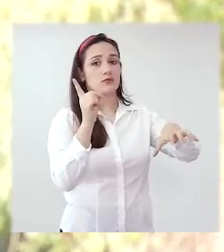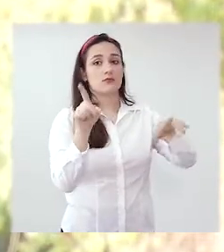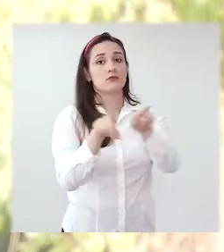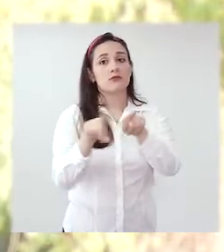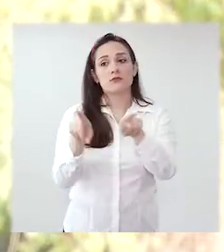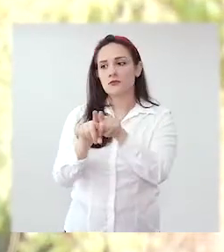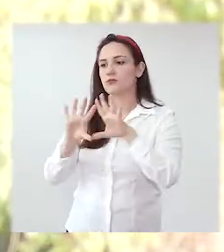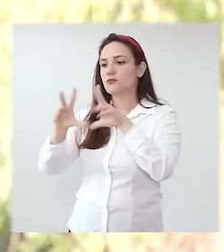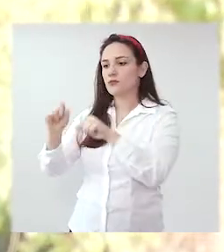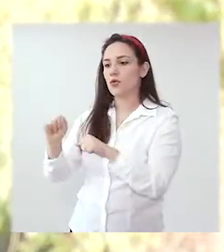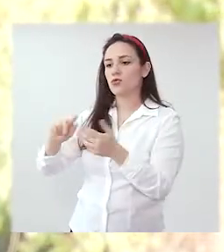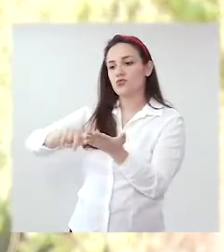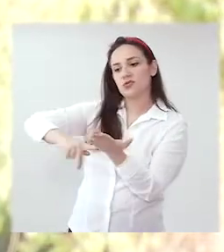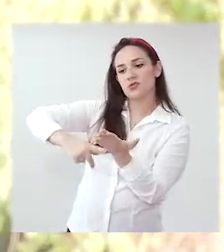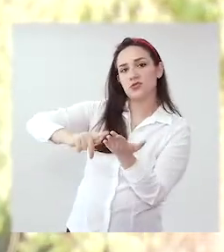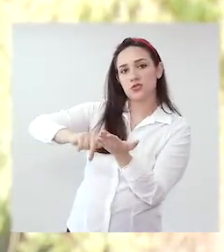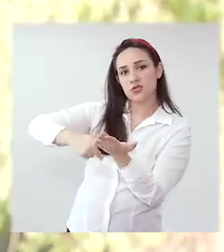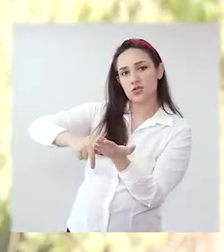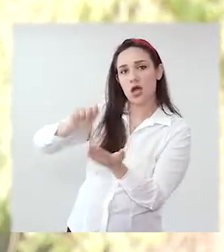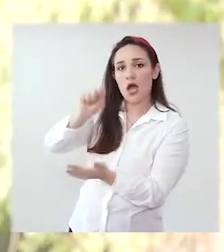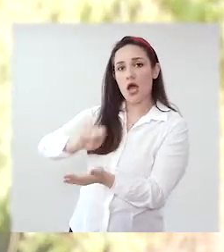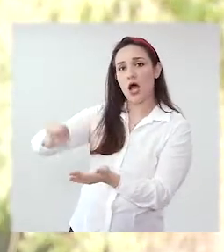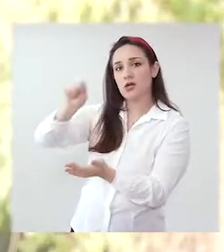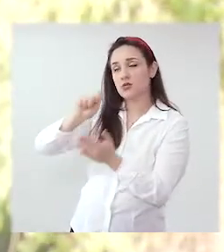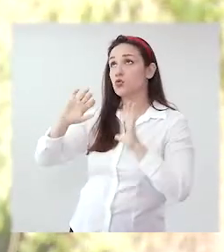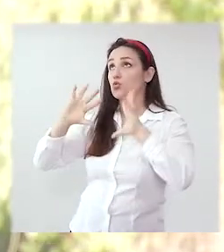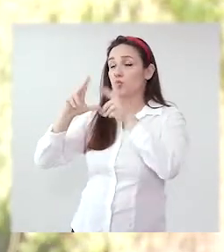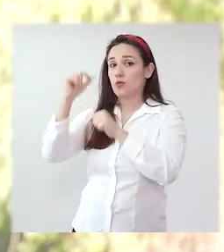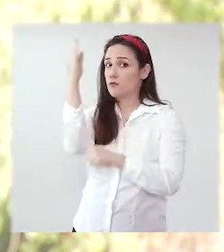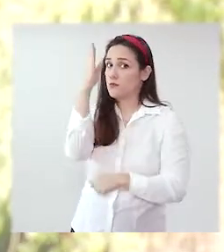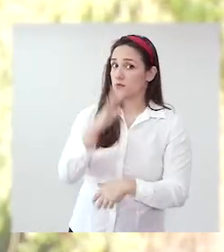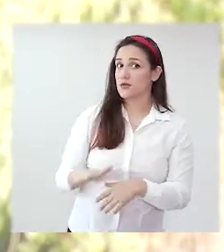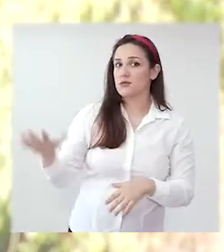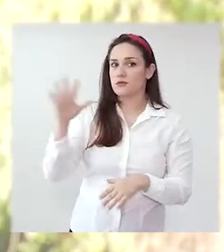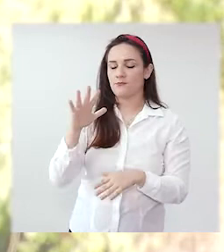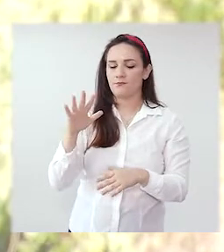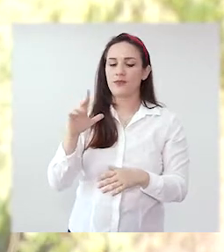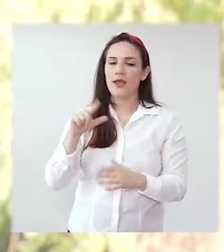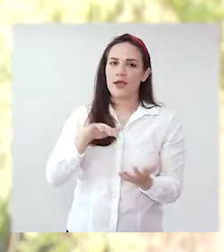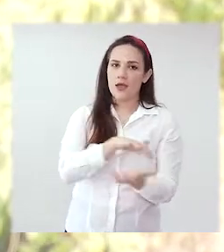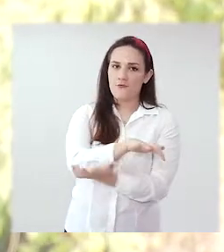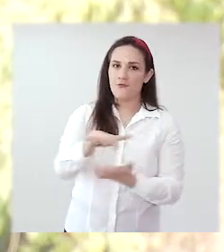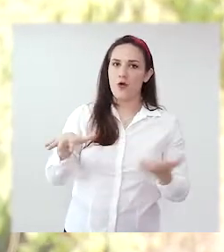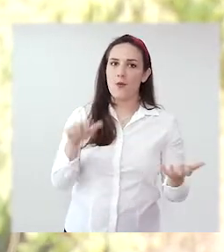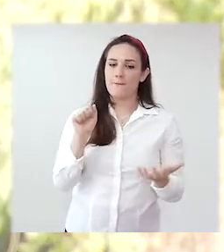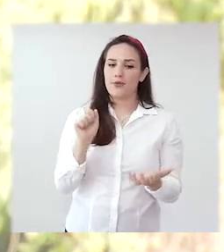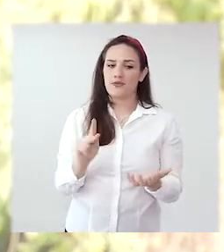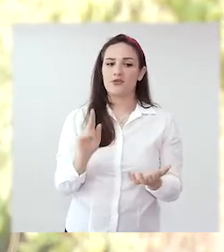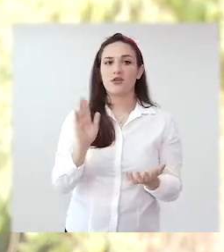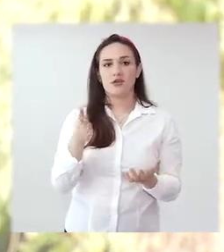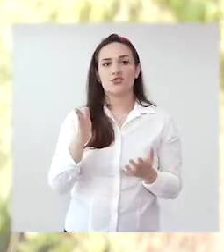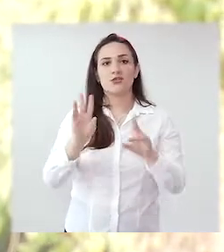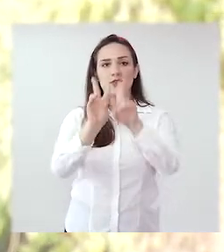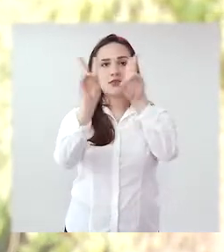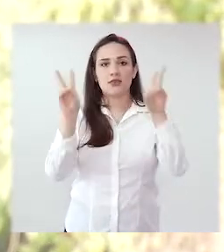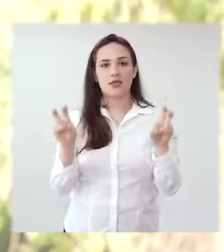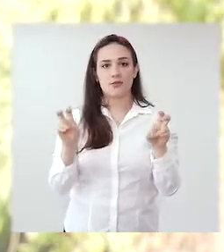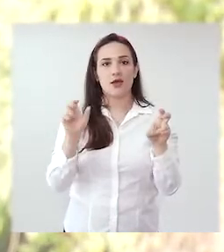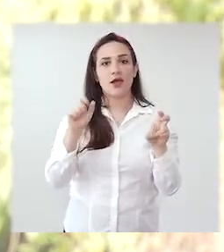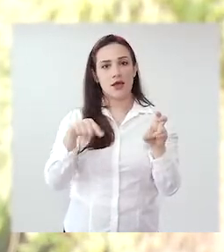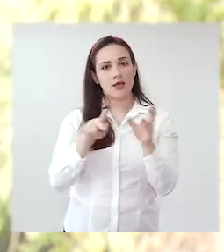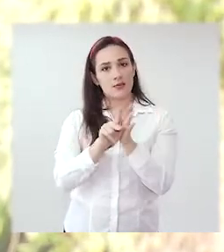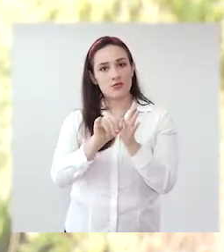mas sindicatos e associações profissionais no Brasil todo, a reforma da Previdência também foi tema em